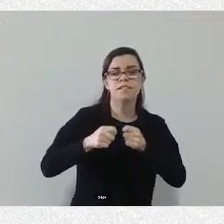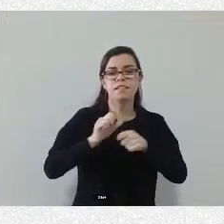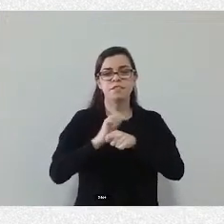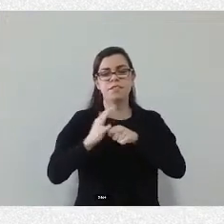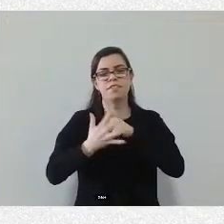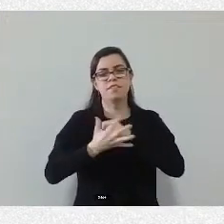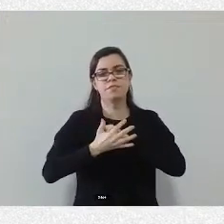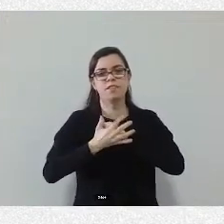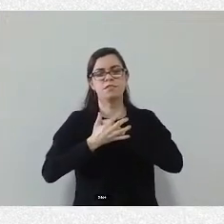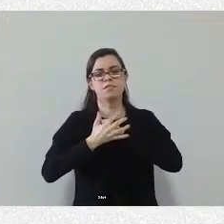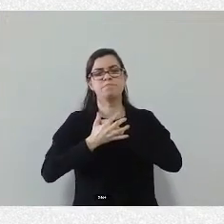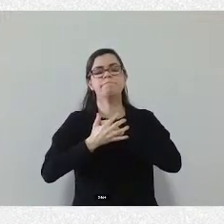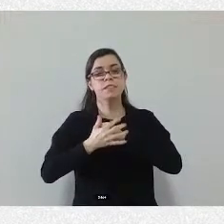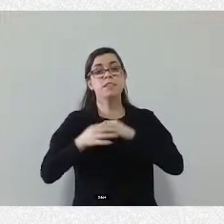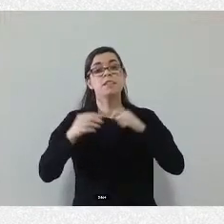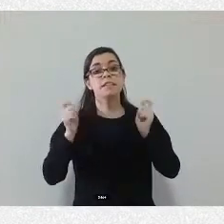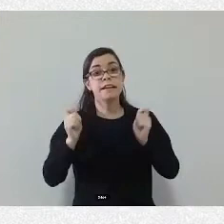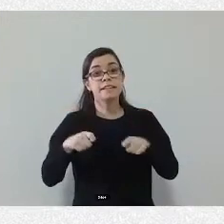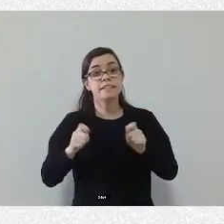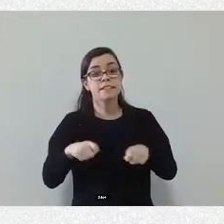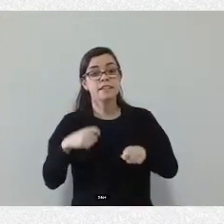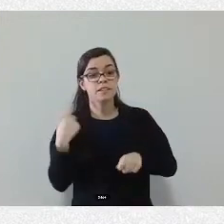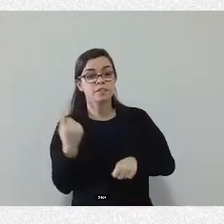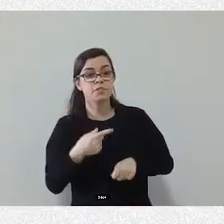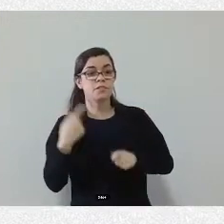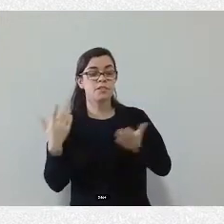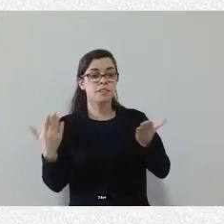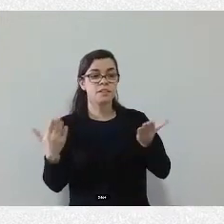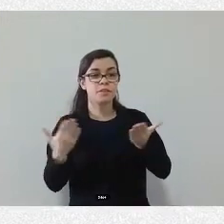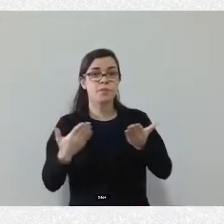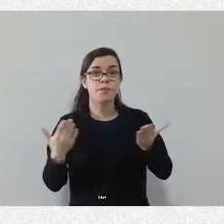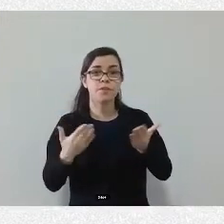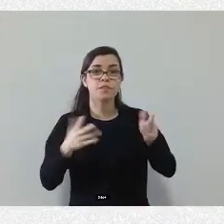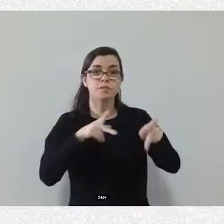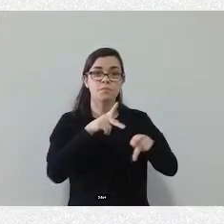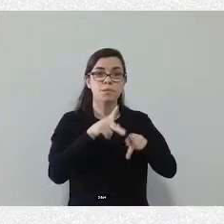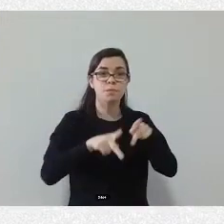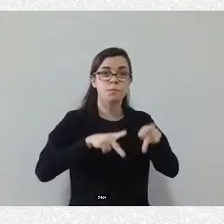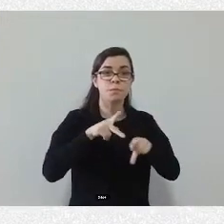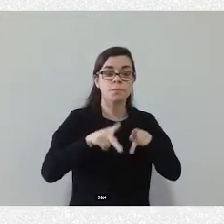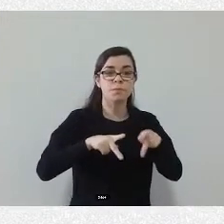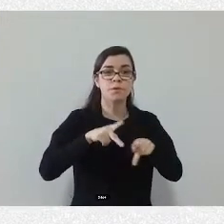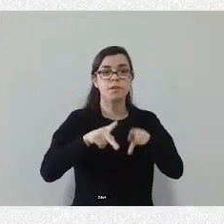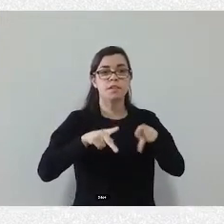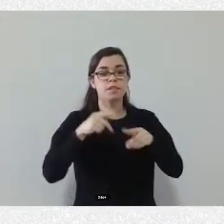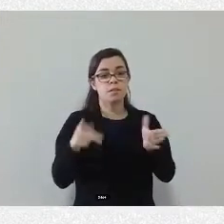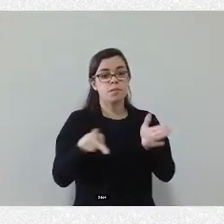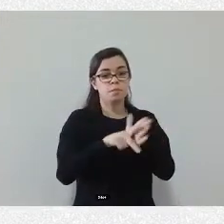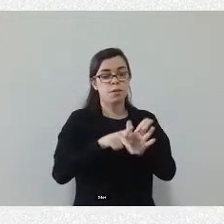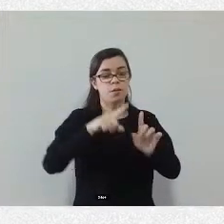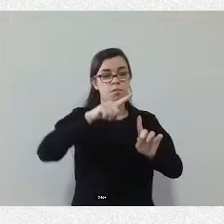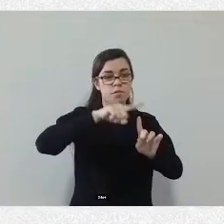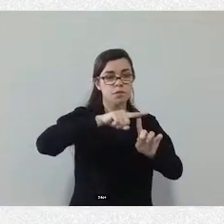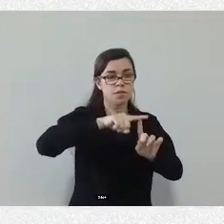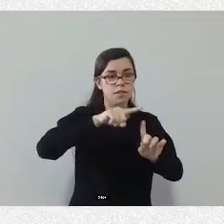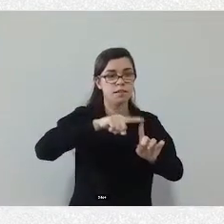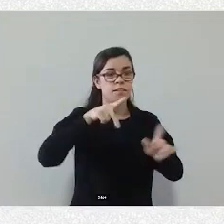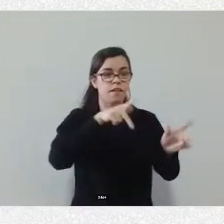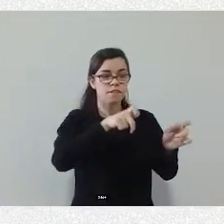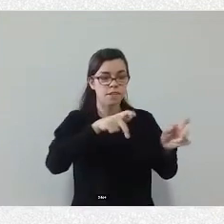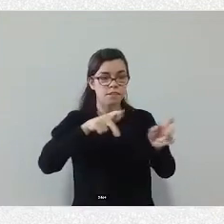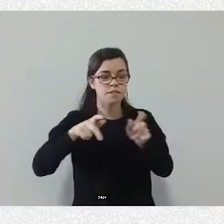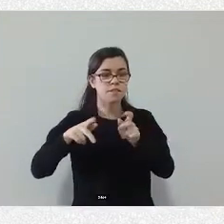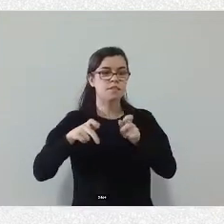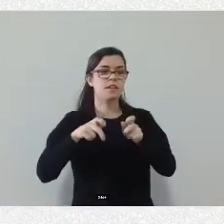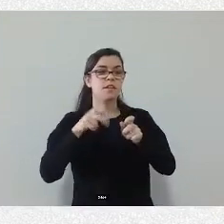toda vacinada, com a qualidade da assistência que Toledo tem, a qualidade dos dados de vigilância epidemiológica, sem dúvida